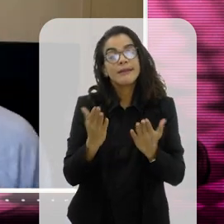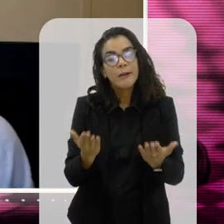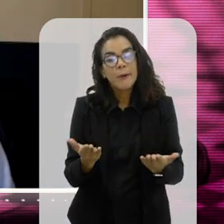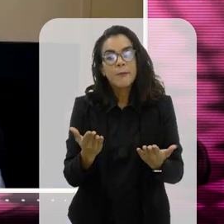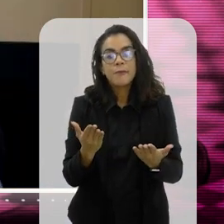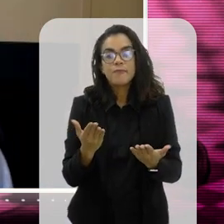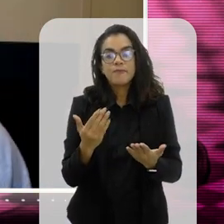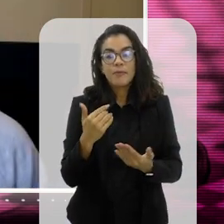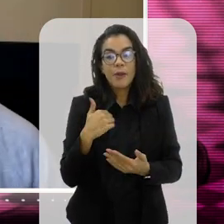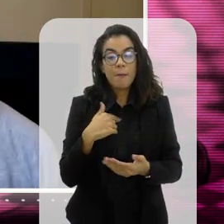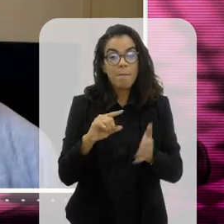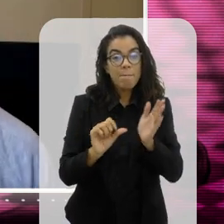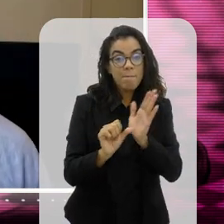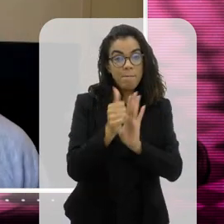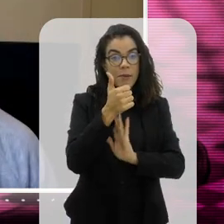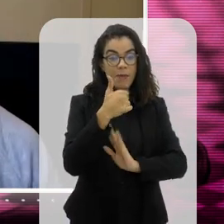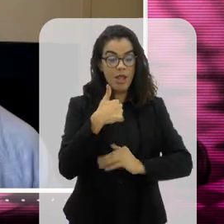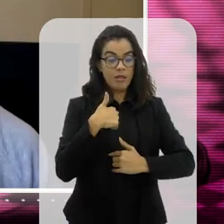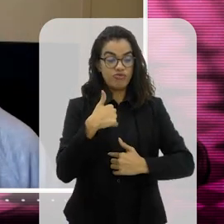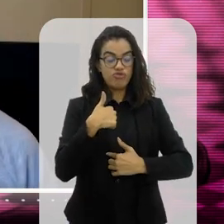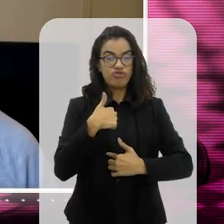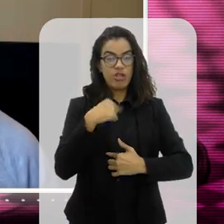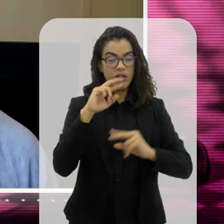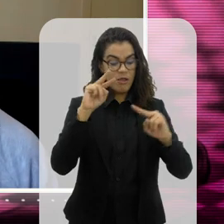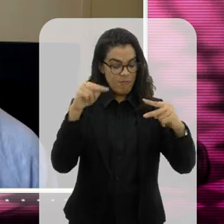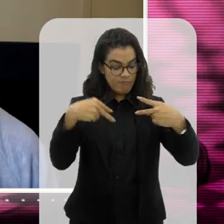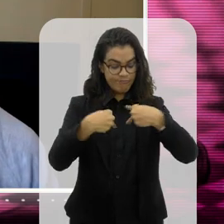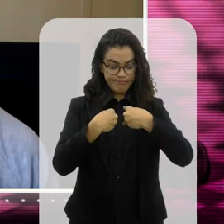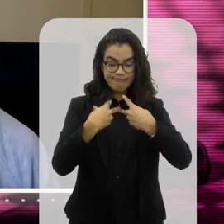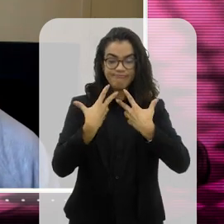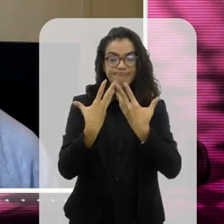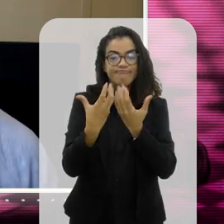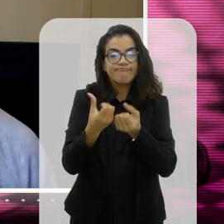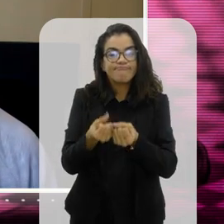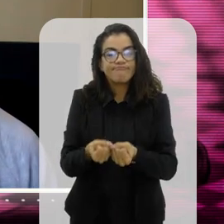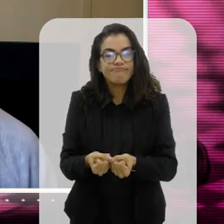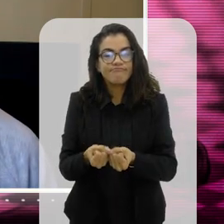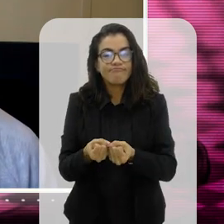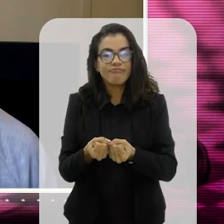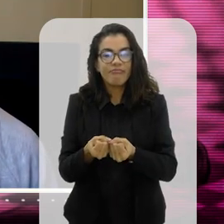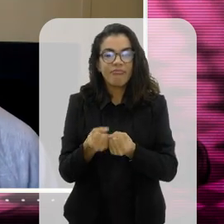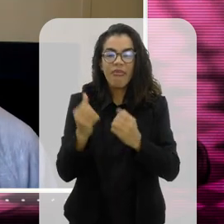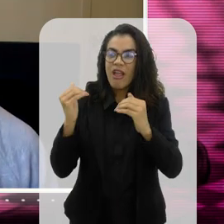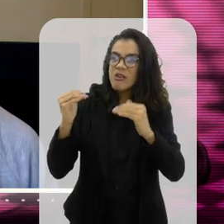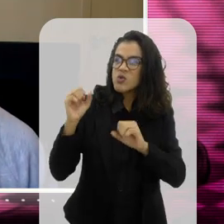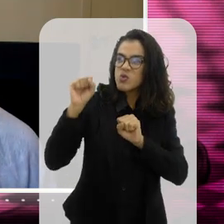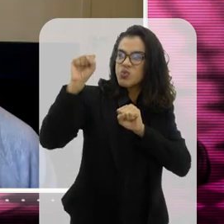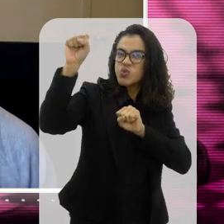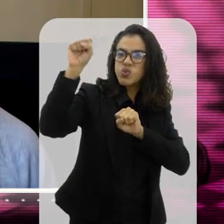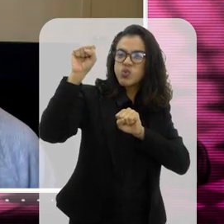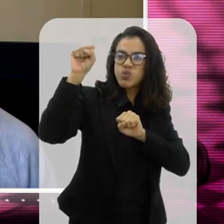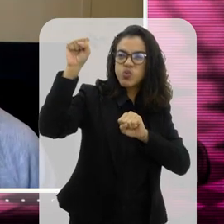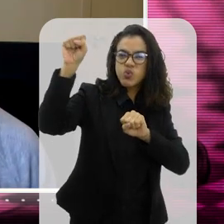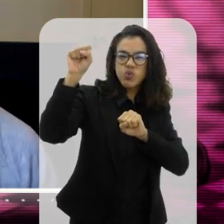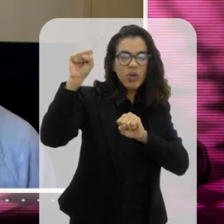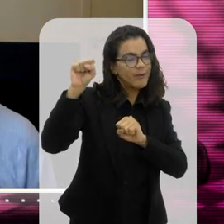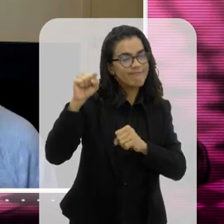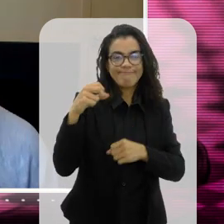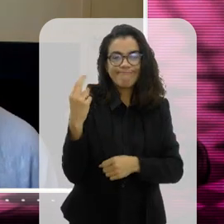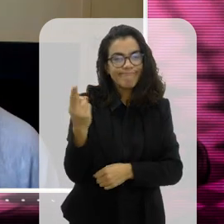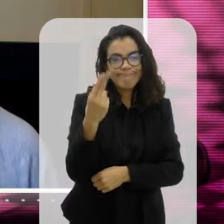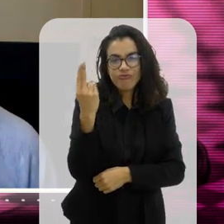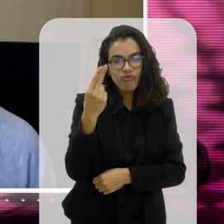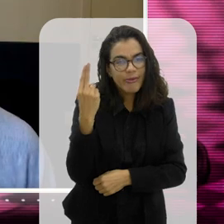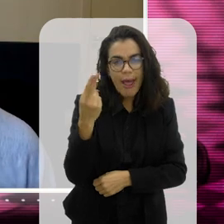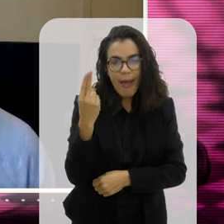assim? acho, Maria, do que eu vejo que é assim. O primeiro é a gente se permitir não estar nesse lugar, nesse pedestal da supermulher, porque a gente já